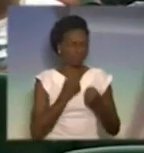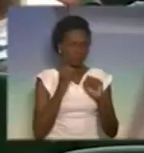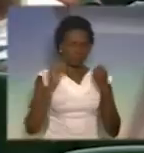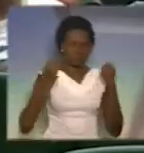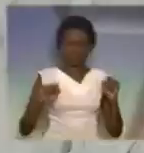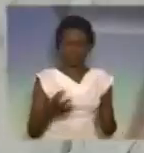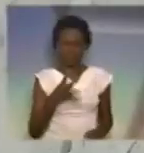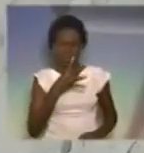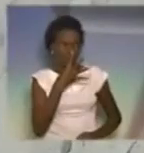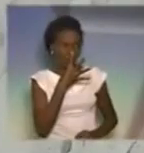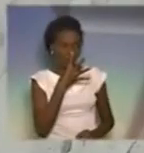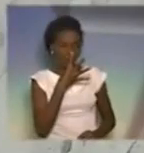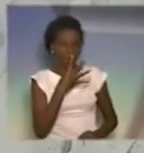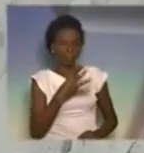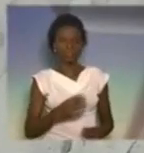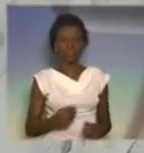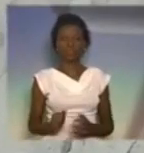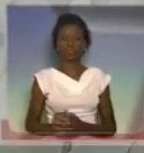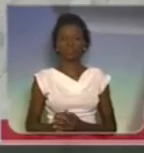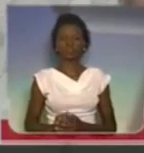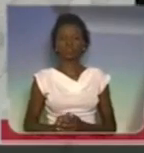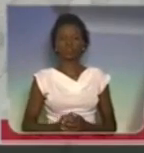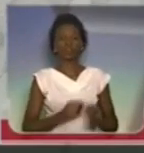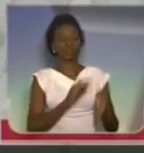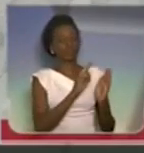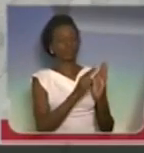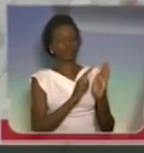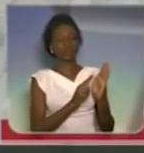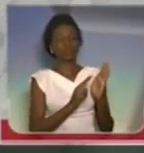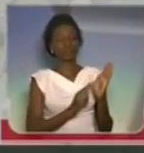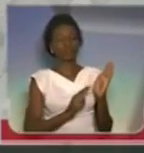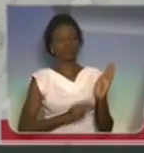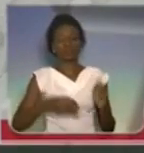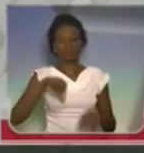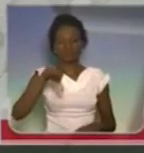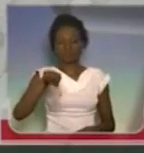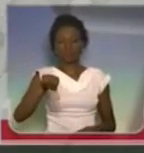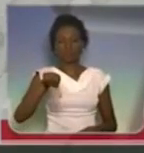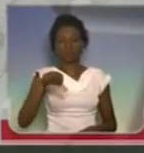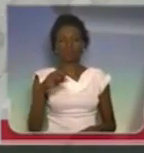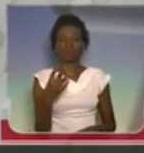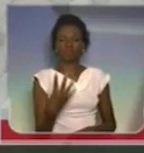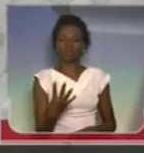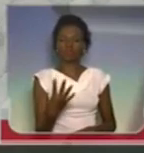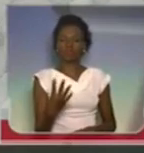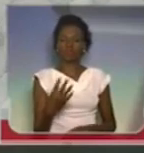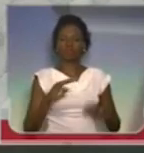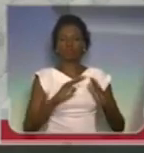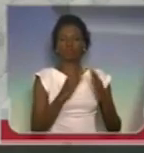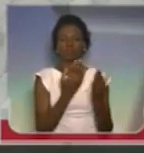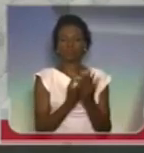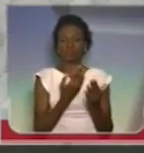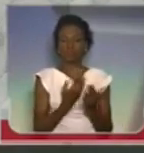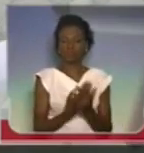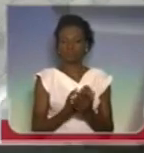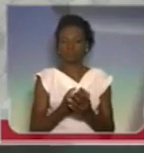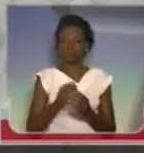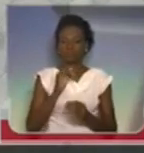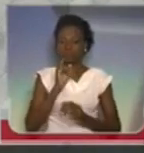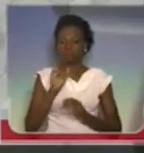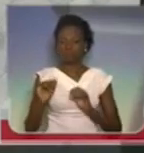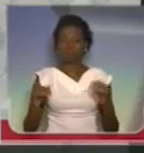nossa perplexidade com a lista das 94 escolas publicadas hoje pela